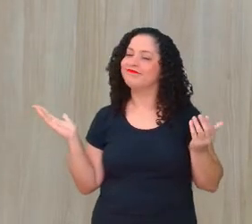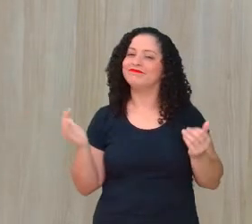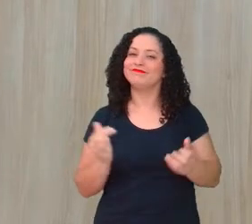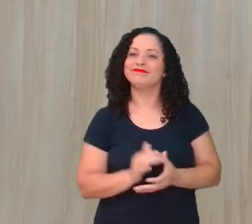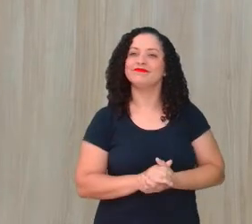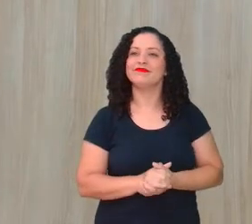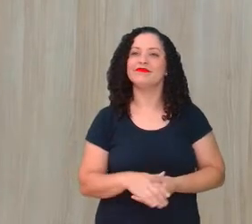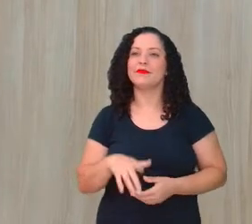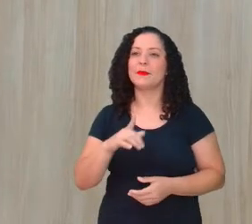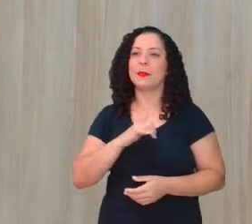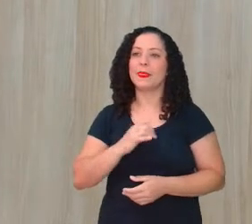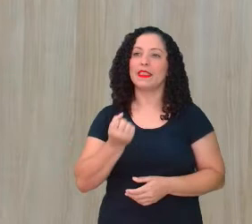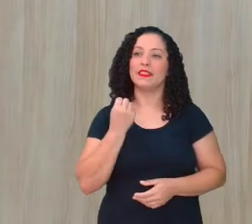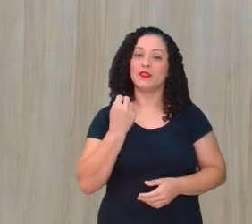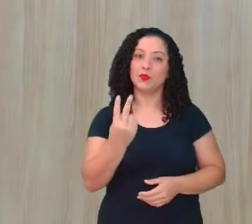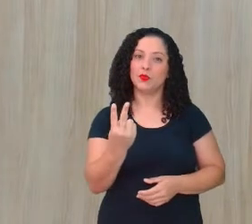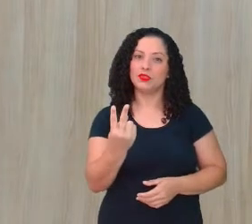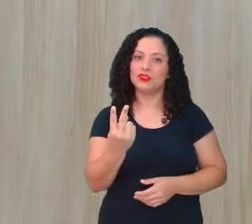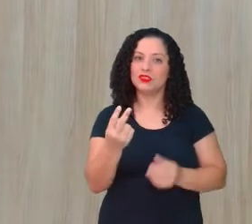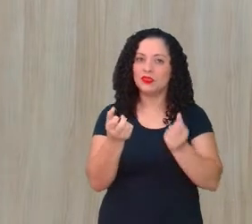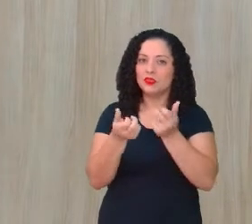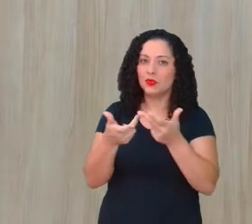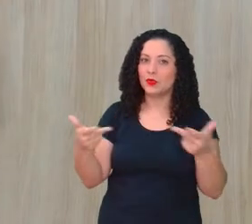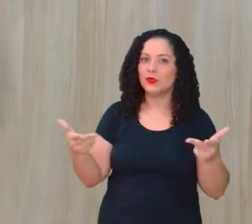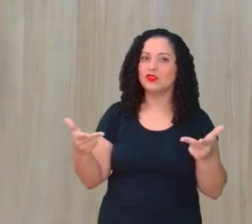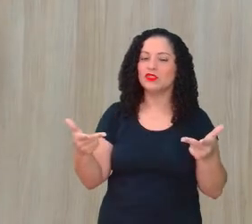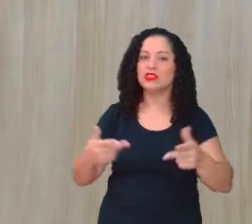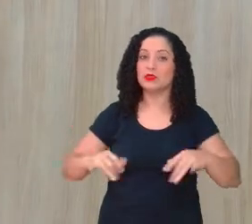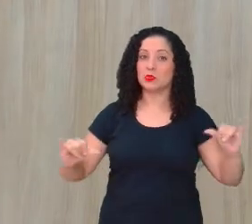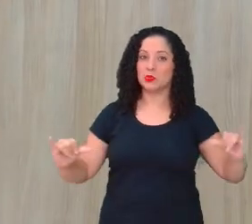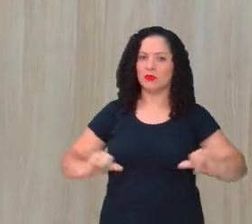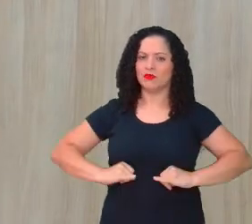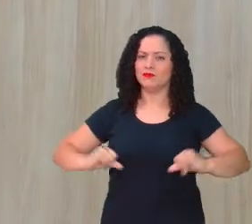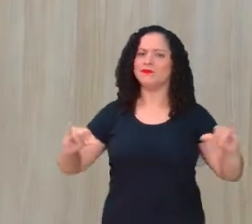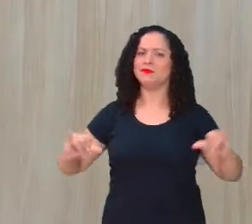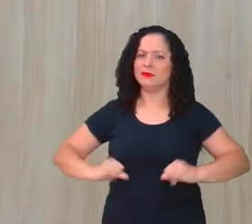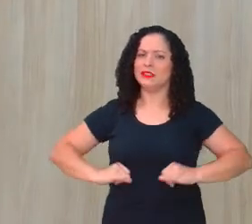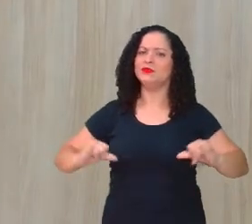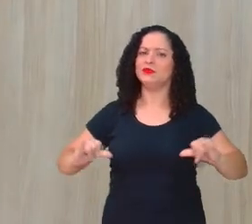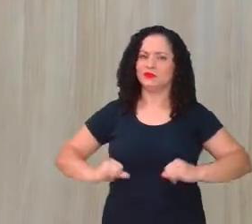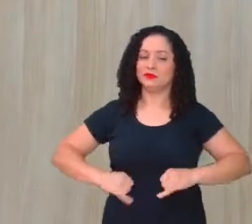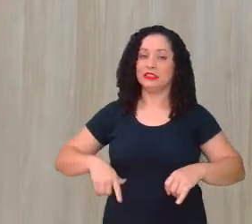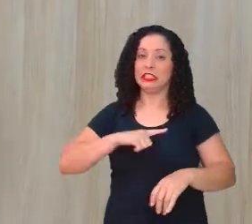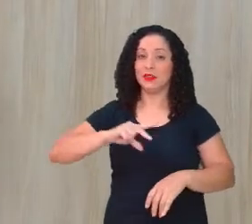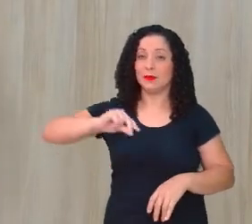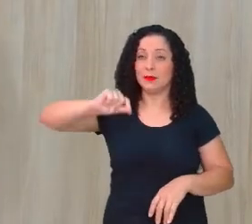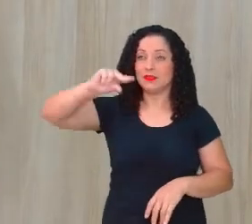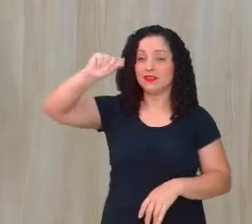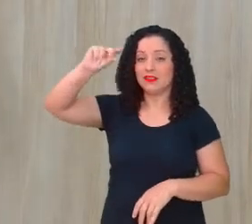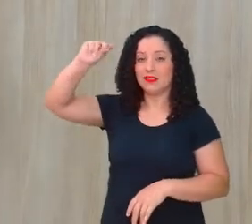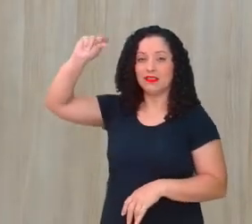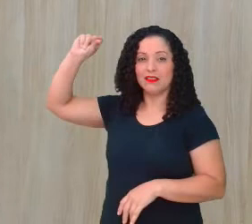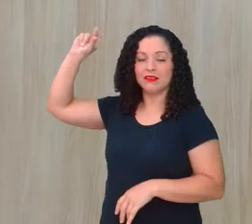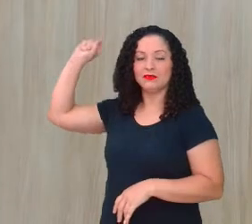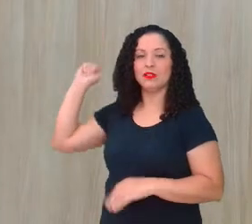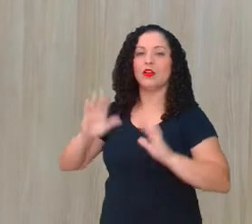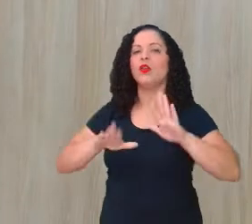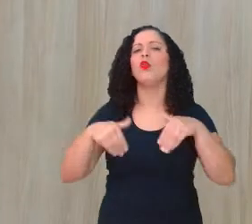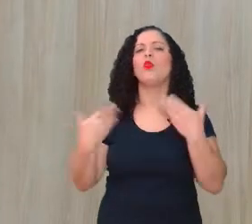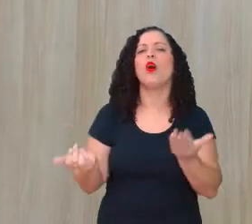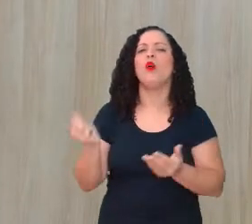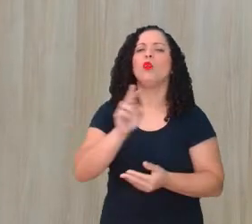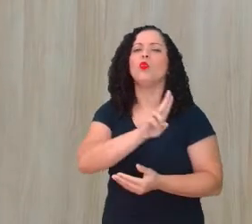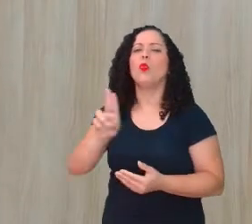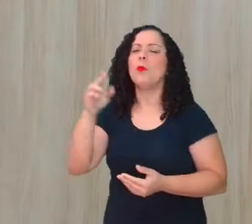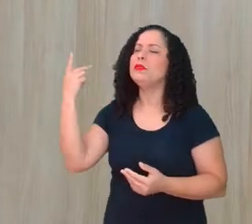dois instrumentos que eram utilizados como tortura, como forma de tortura. E você sabe qual é o nome que se dava a